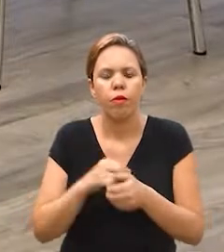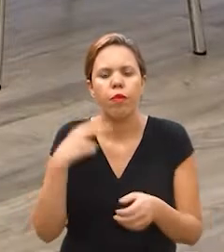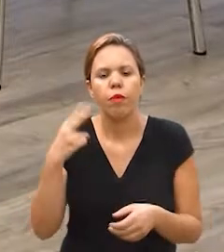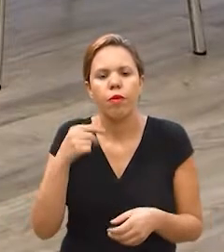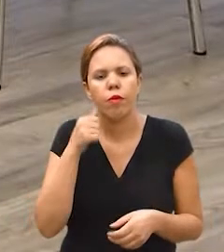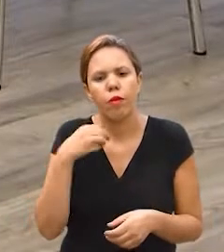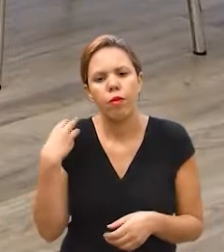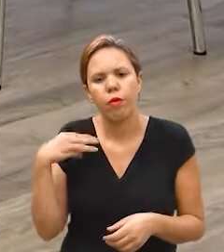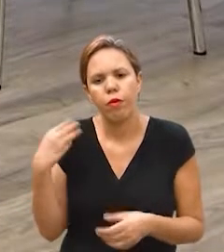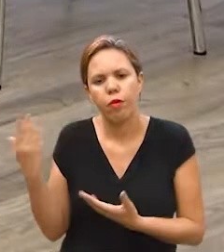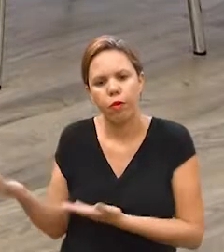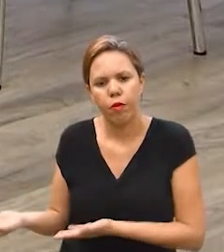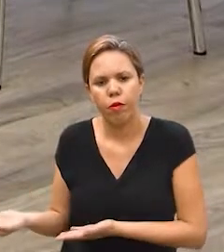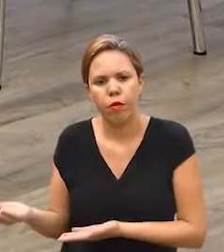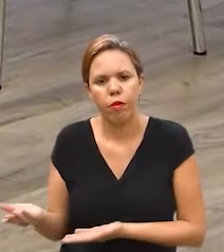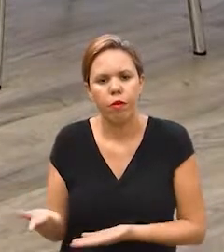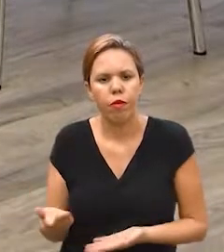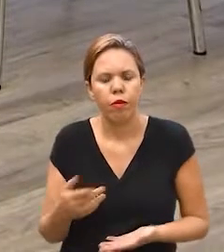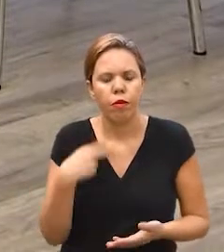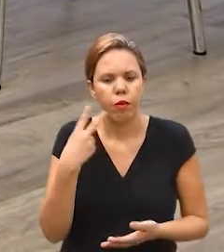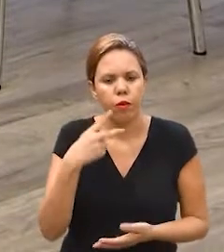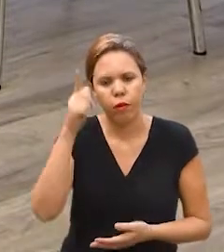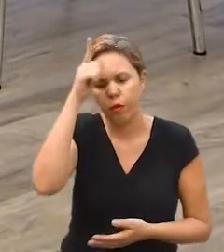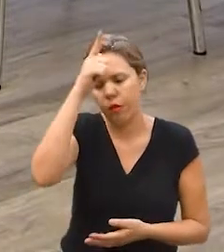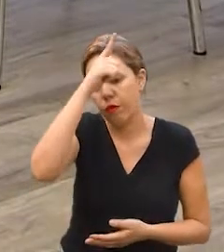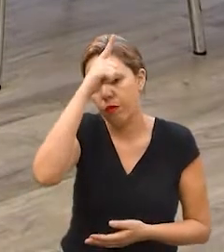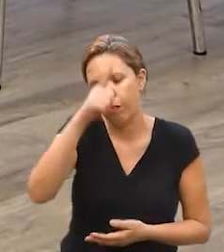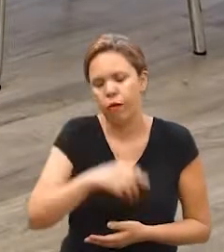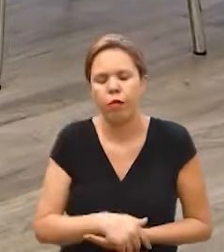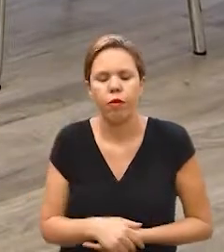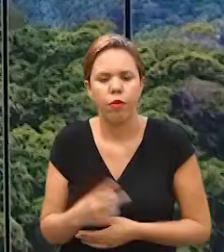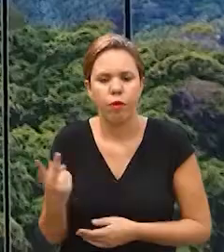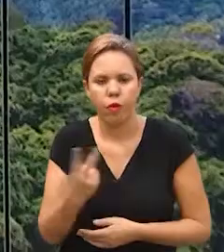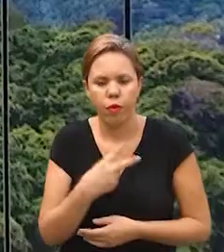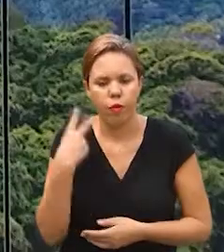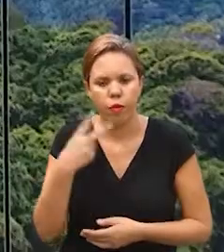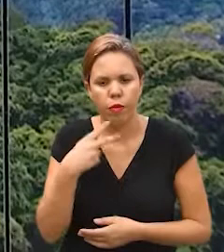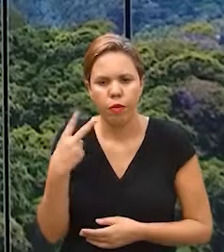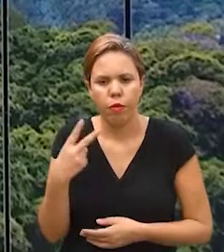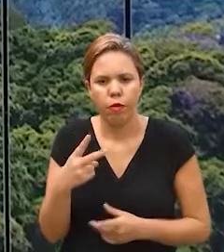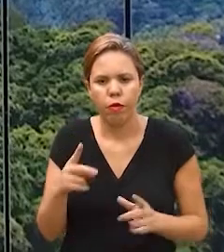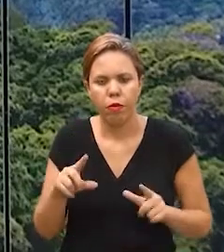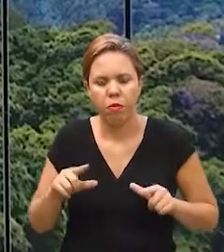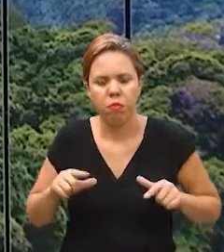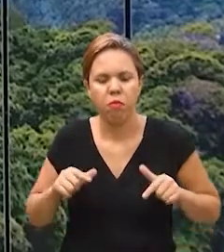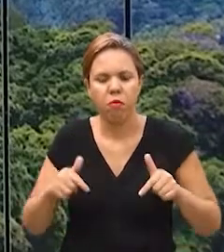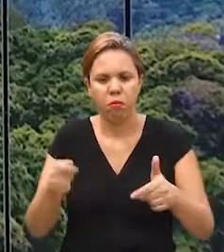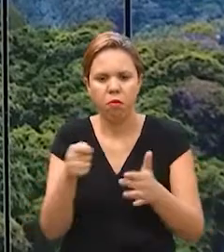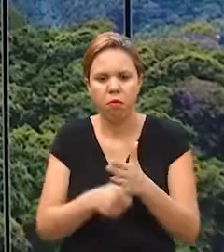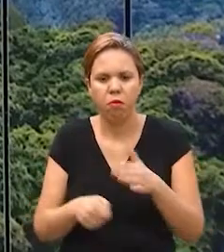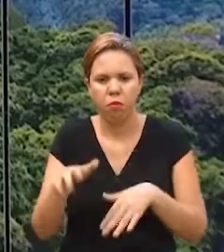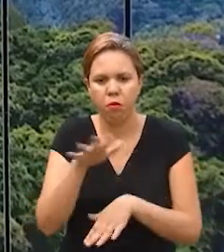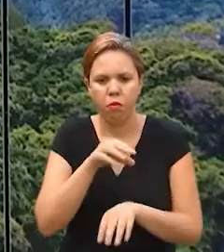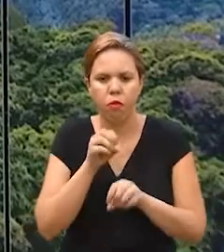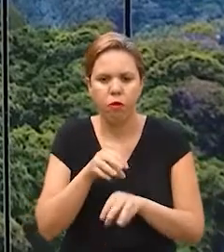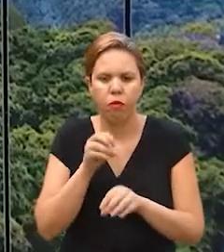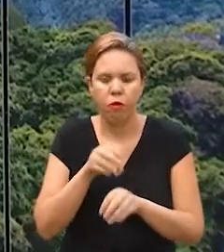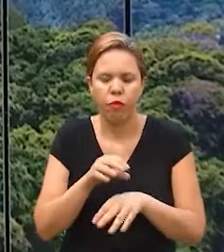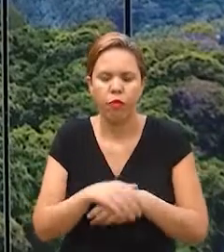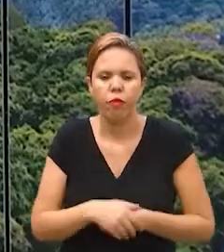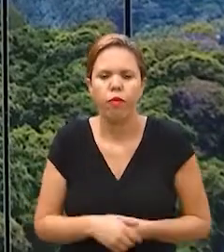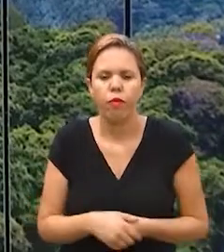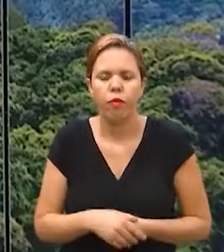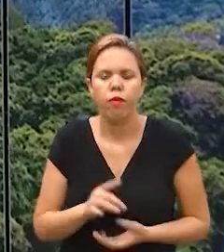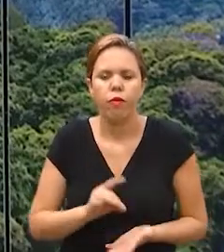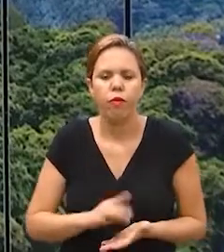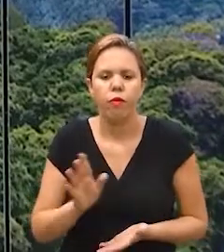vereadora Mariana Conte, o vereador Gustavo Peta, são dois vereadores atuantes na área da educação.